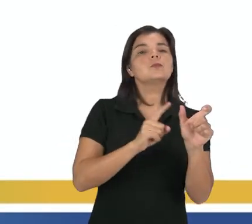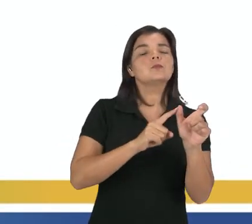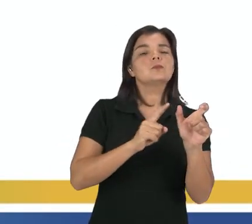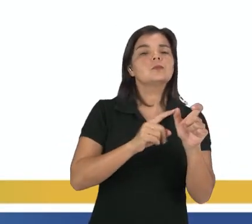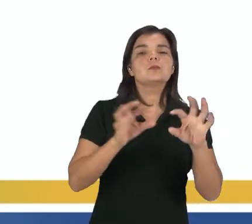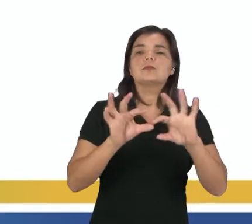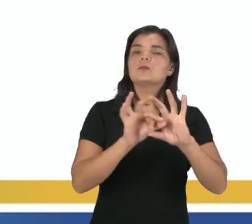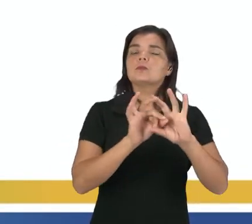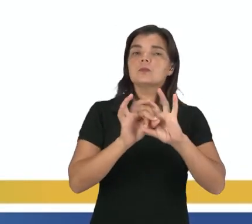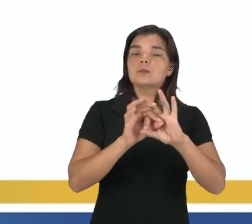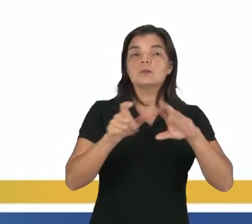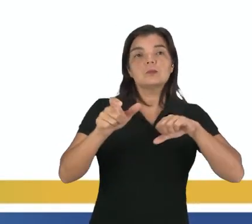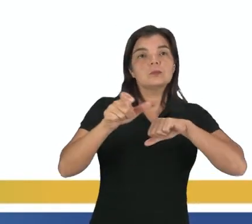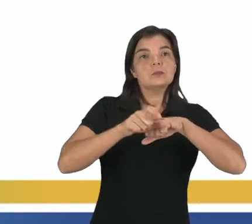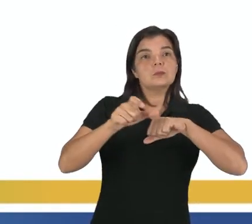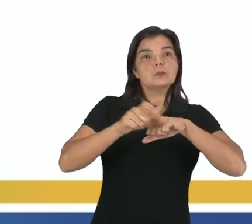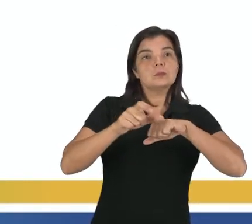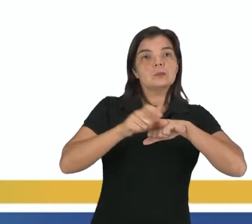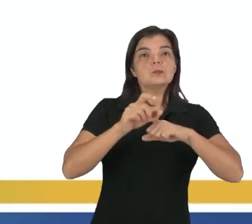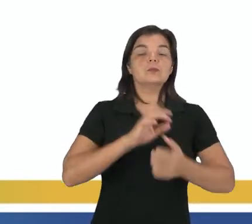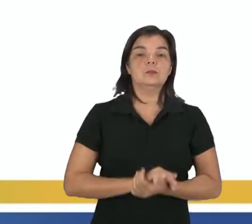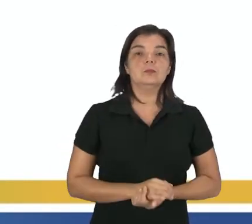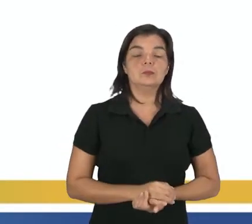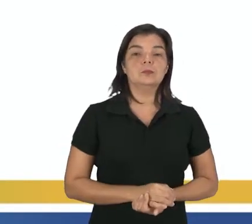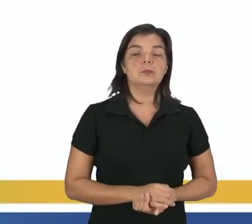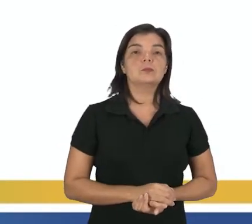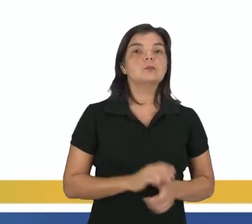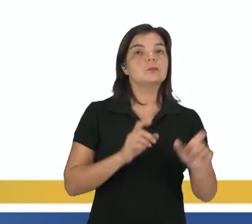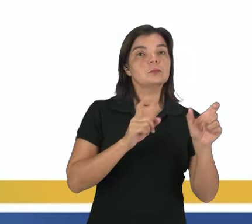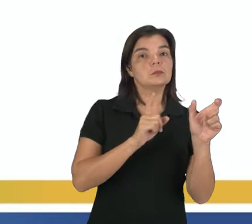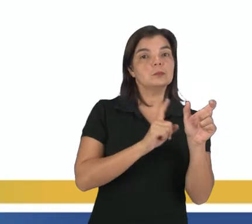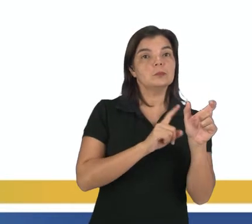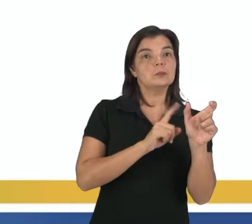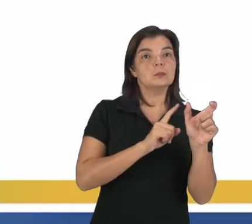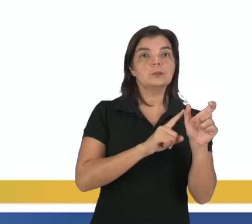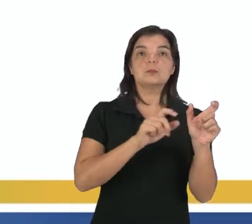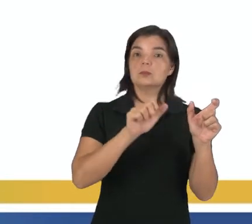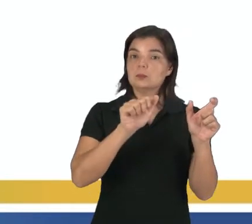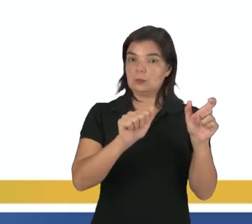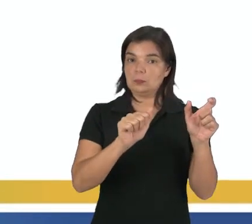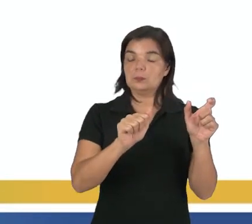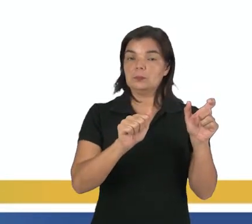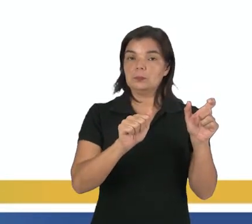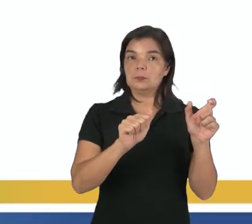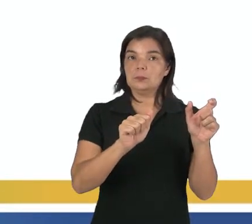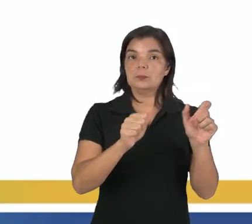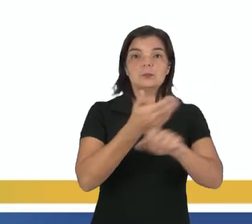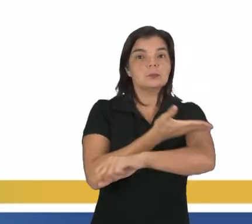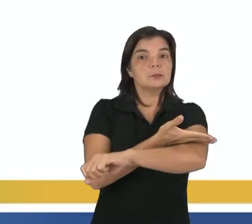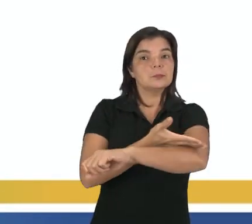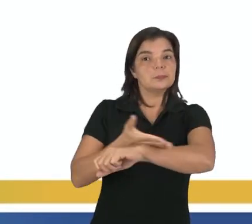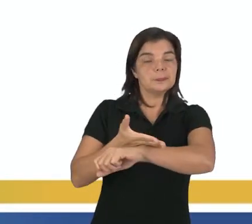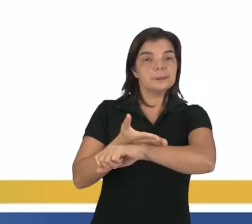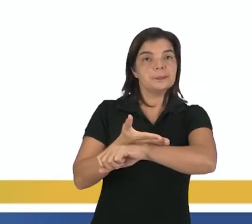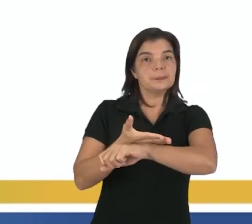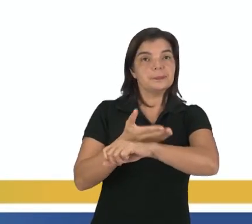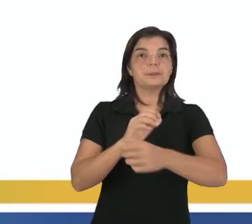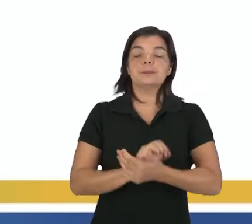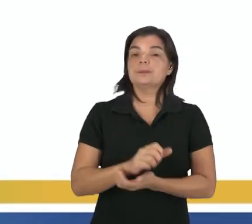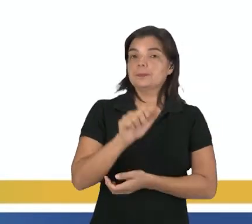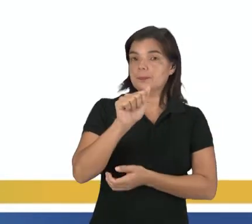estão relacionadas a esse substantivo? Nós temos a palavra a e temos a palavra branca.